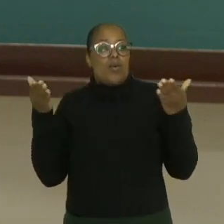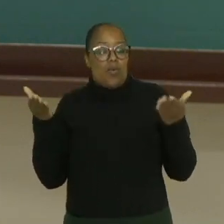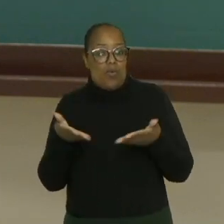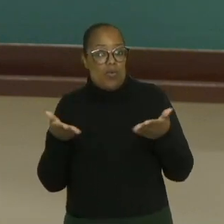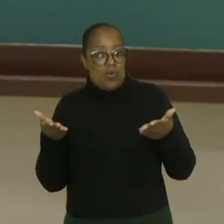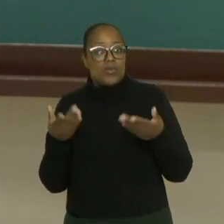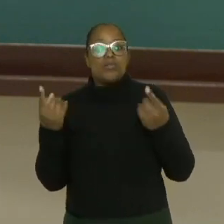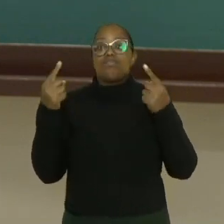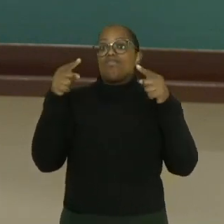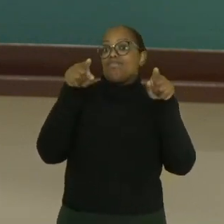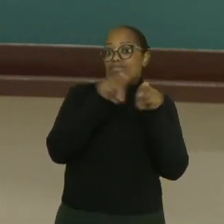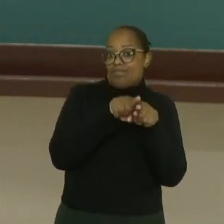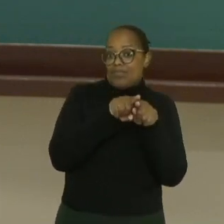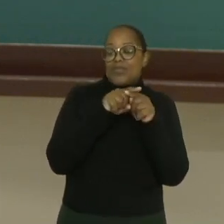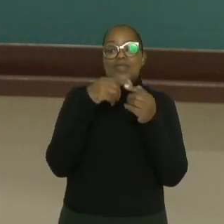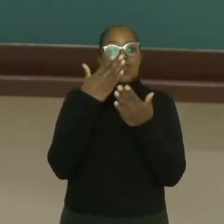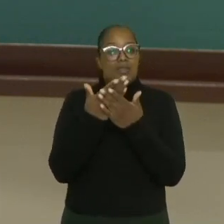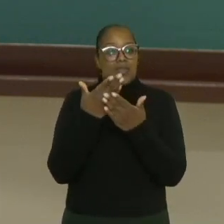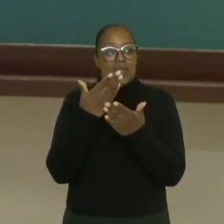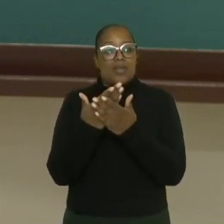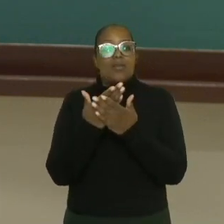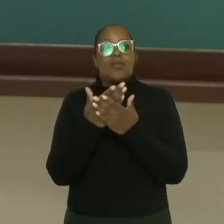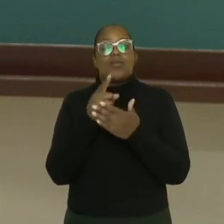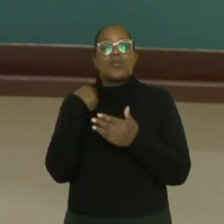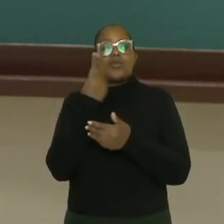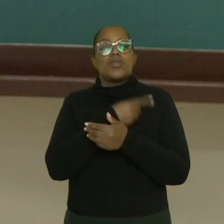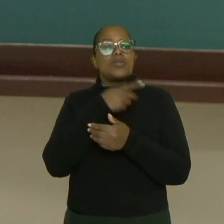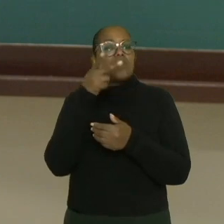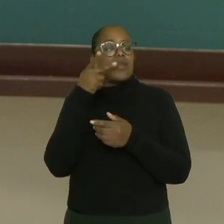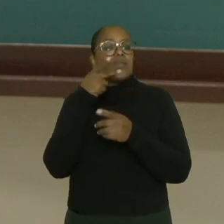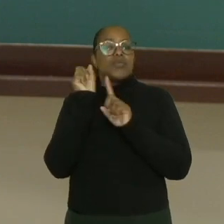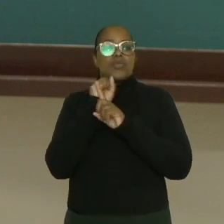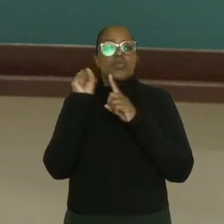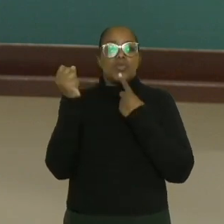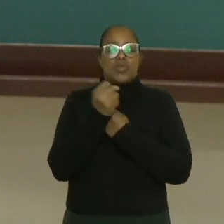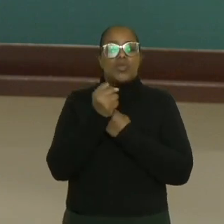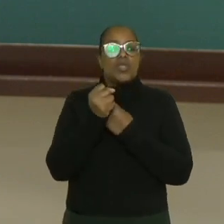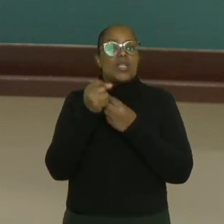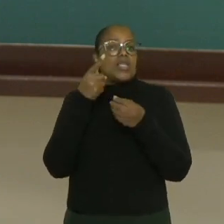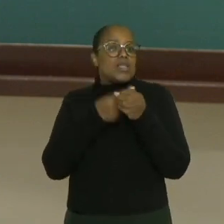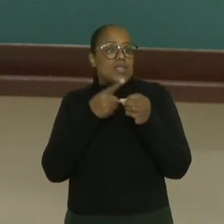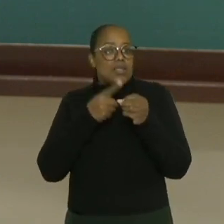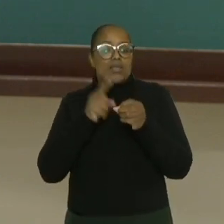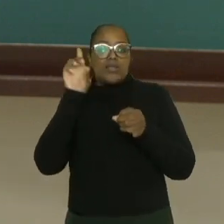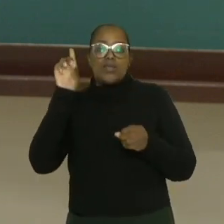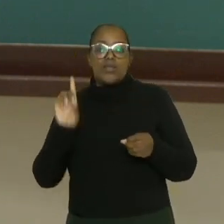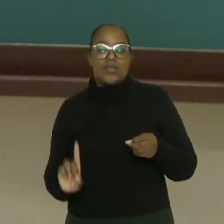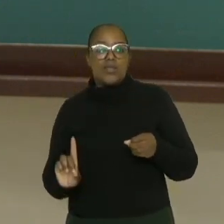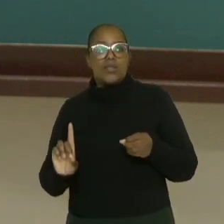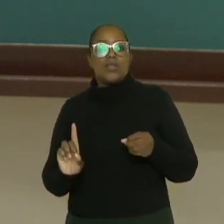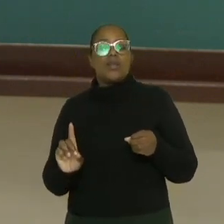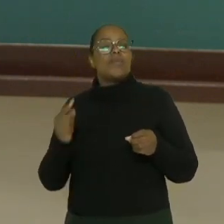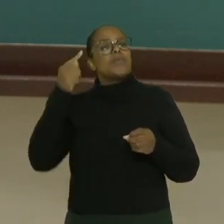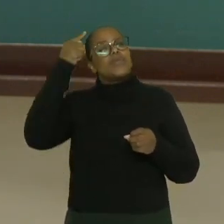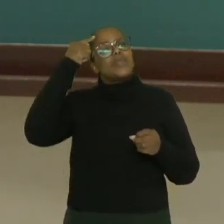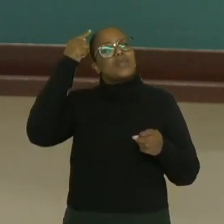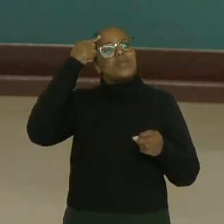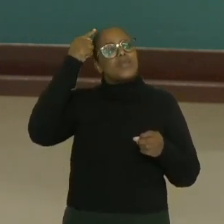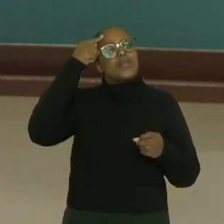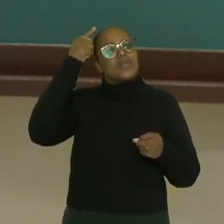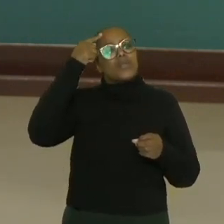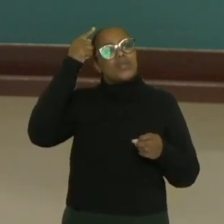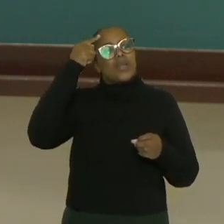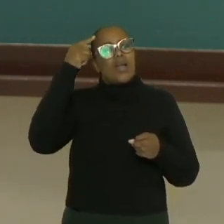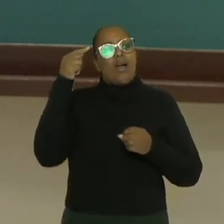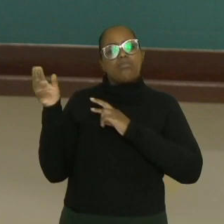gente. Retomando, nessa aula nós abordamos as noções sociológicas de cidadania e direitos. Então, vamos pensar aqui um pouquinho, a